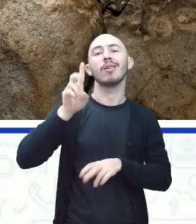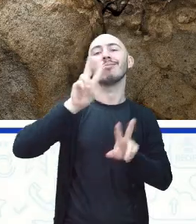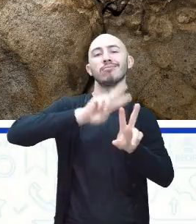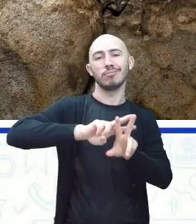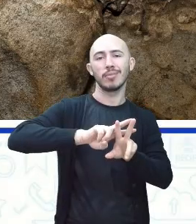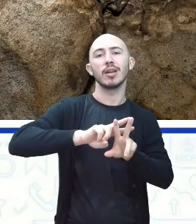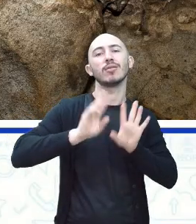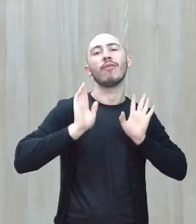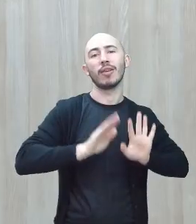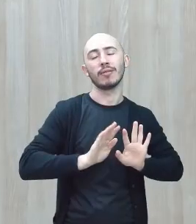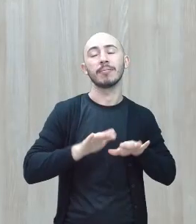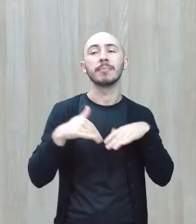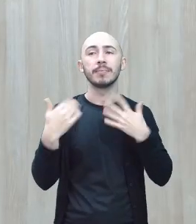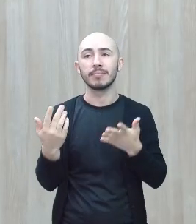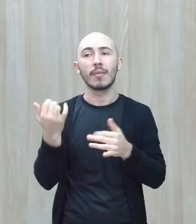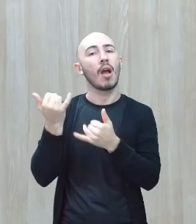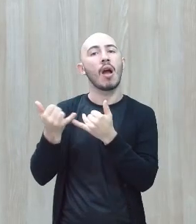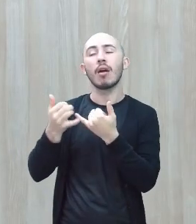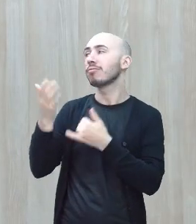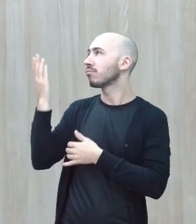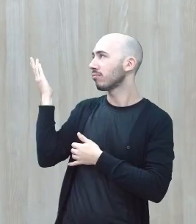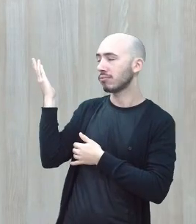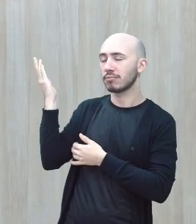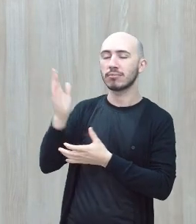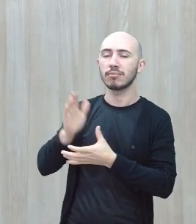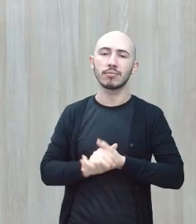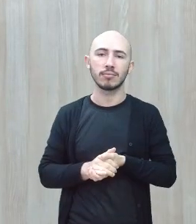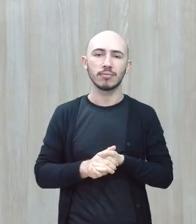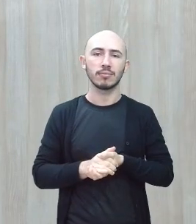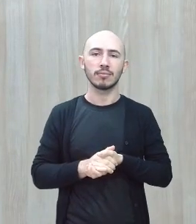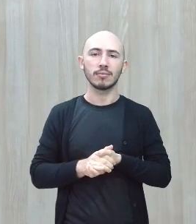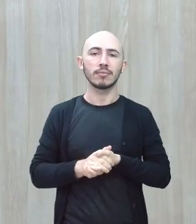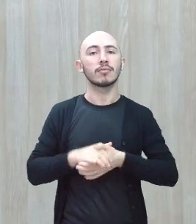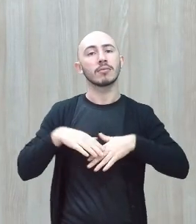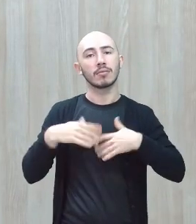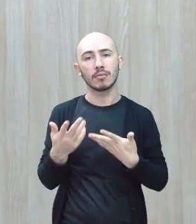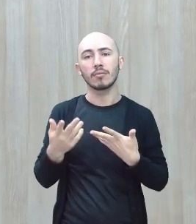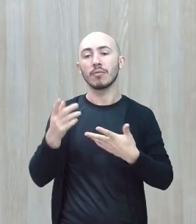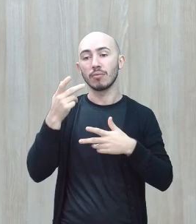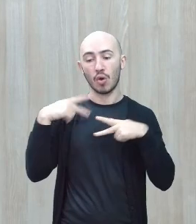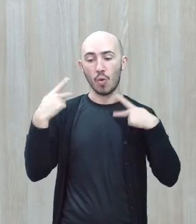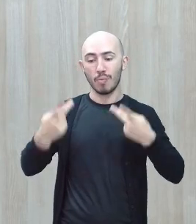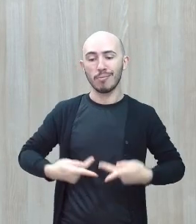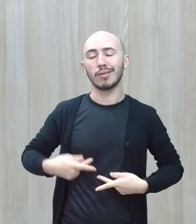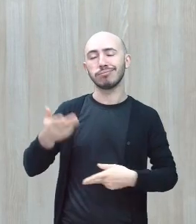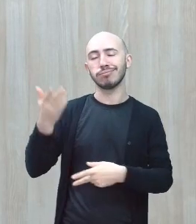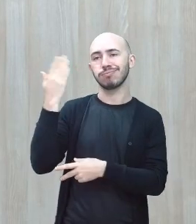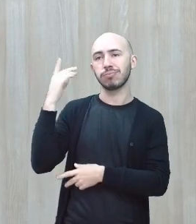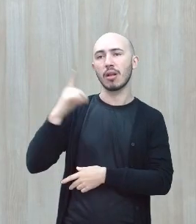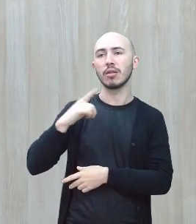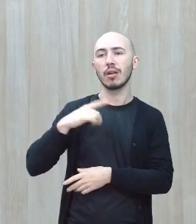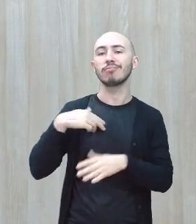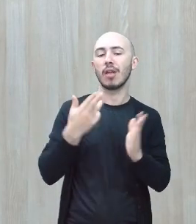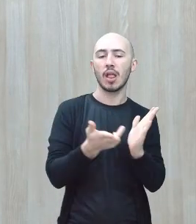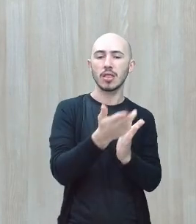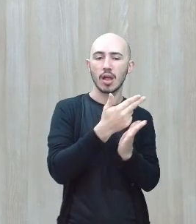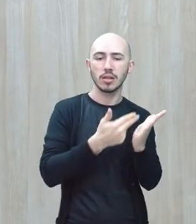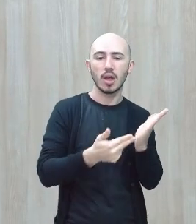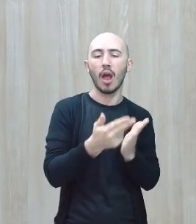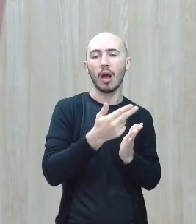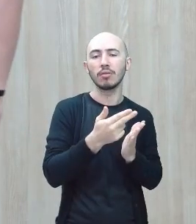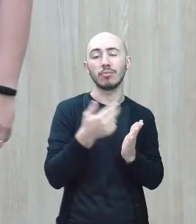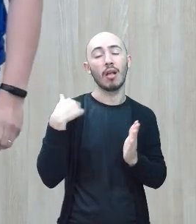Então aqui é a mesma situação, mesmíssima situação, né? Ele tem uma base e daí ele sai se fazendo, se guiando, tá